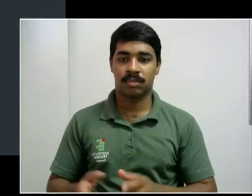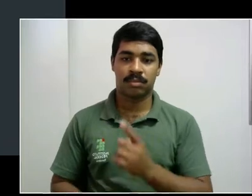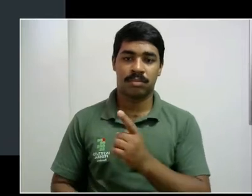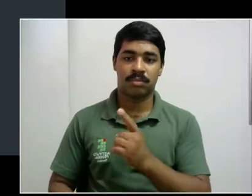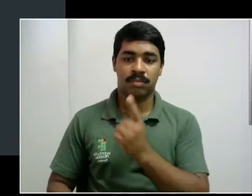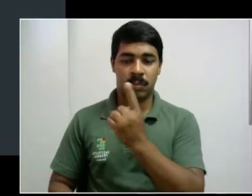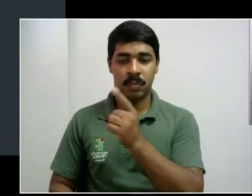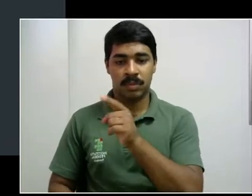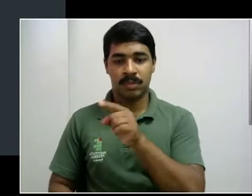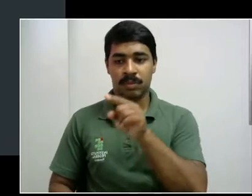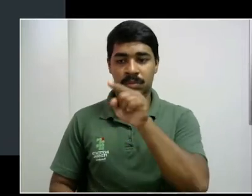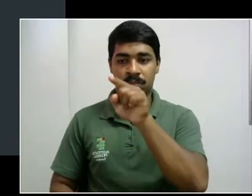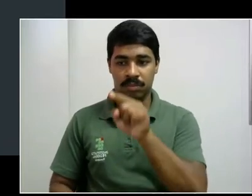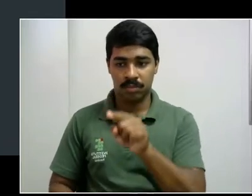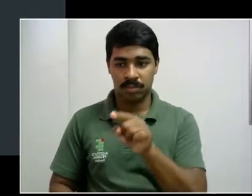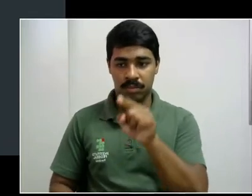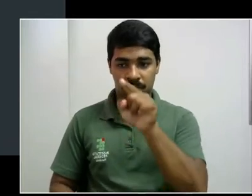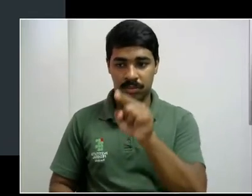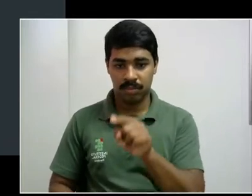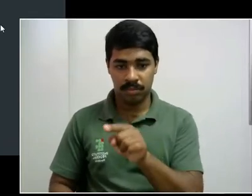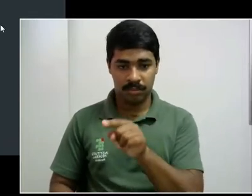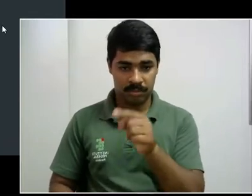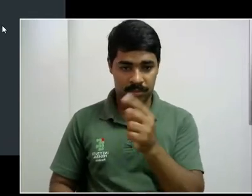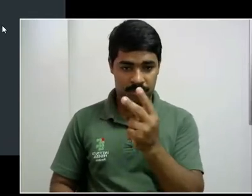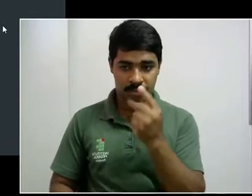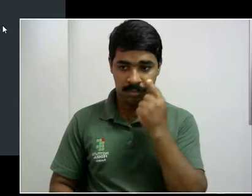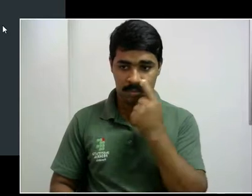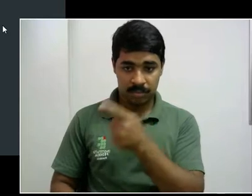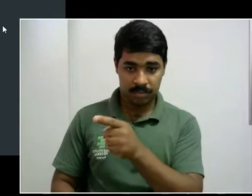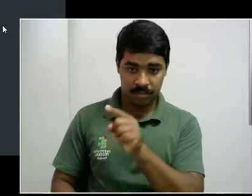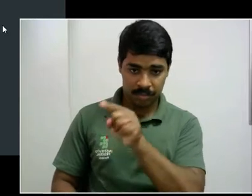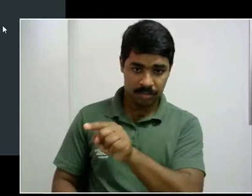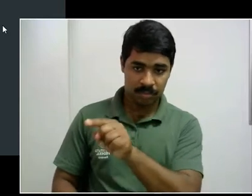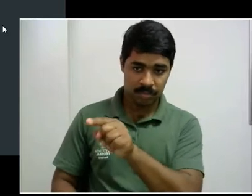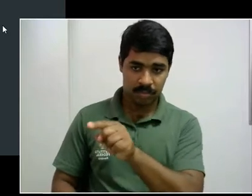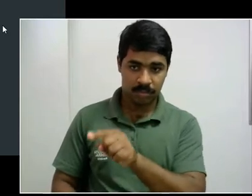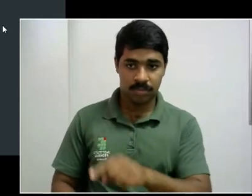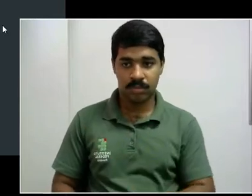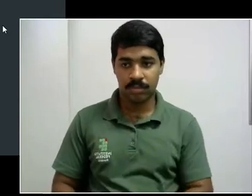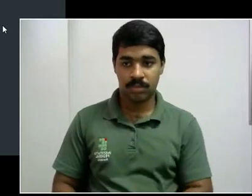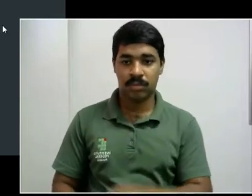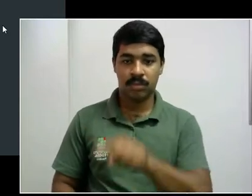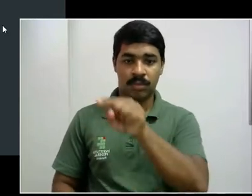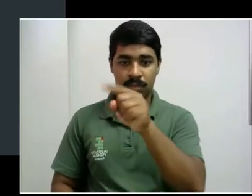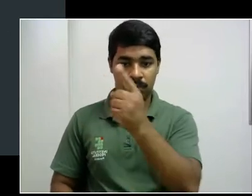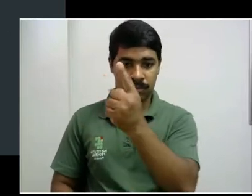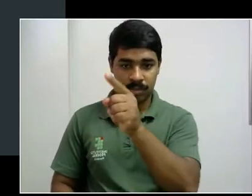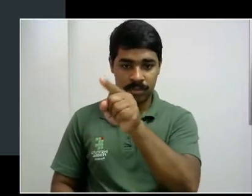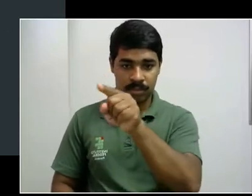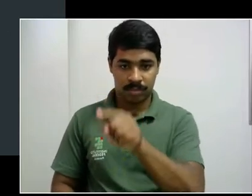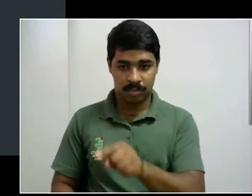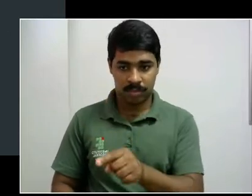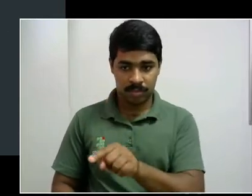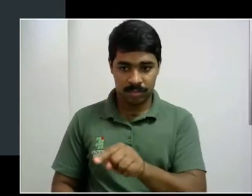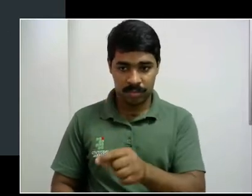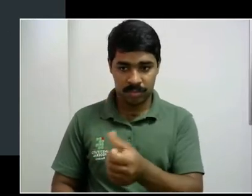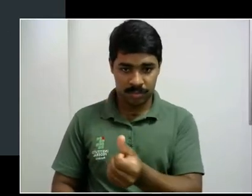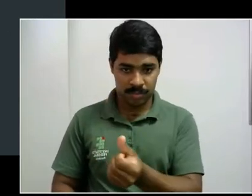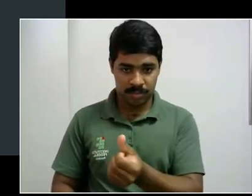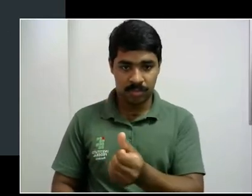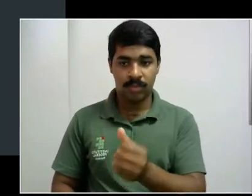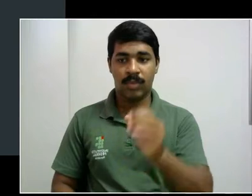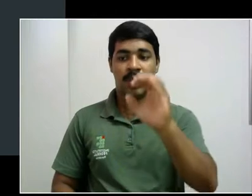Então vamos lá. Como é que ficaria aqui, ó? Marcou o ponto menos 1 e menos 6, o ponto 0